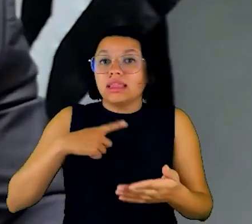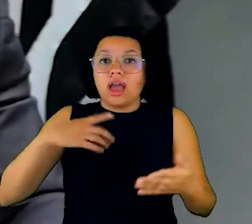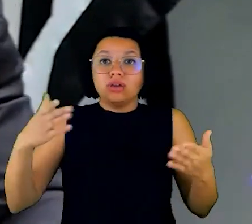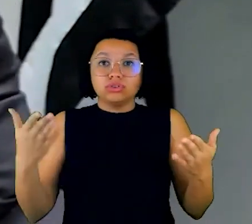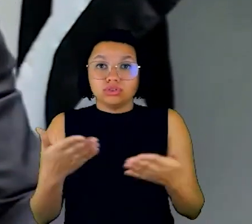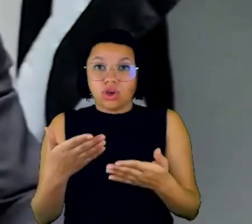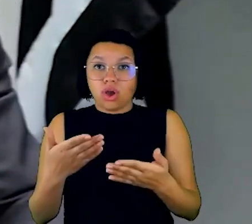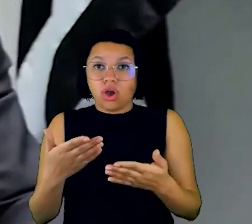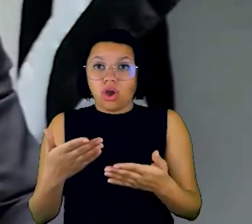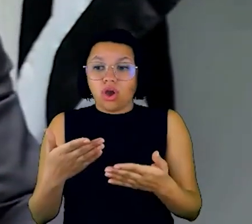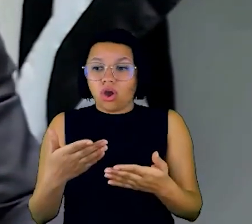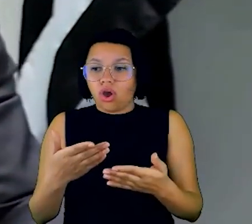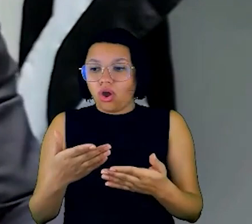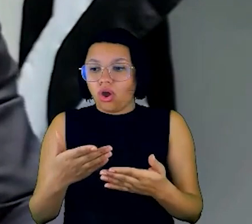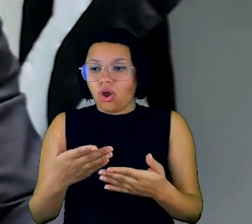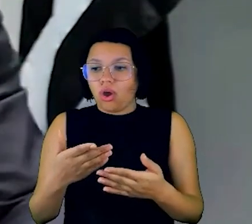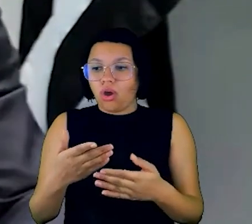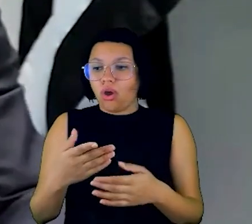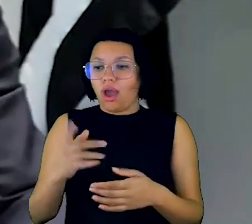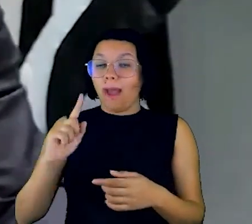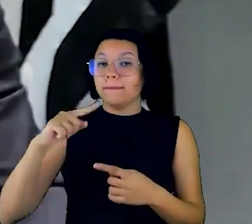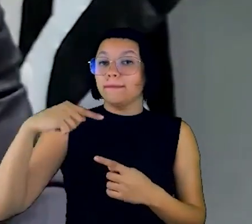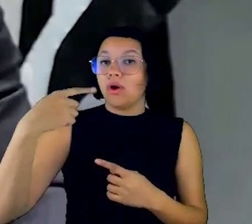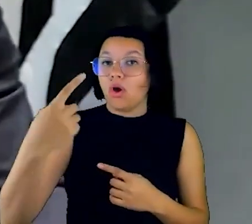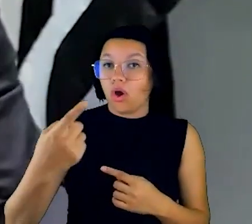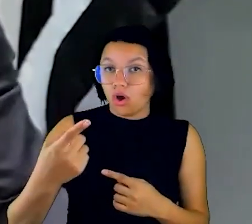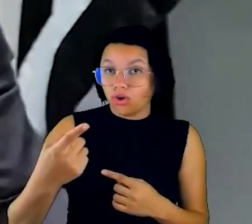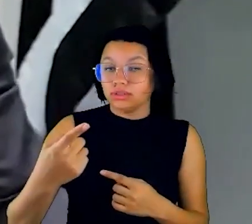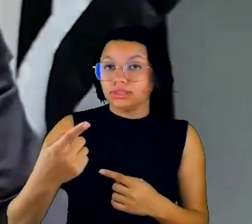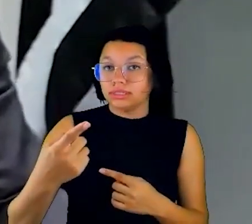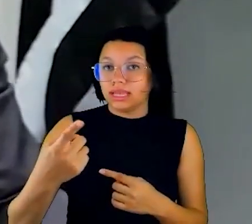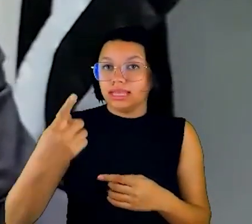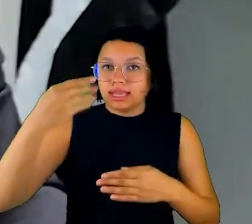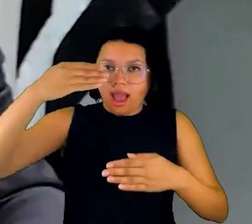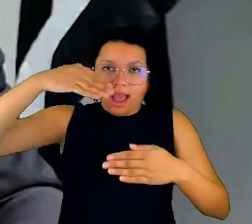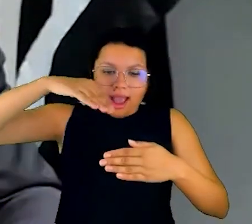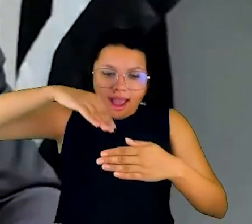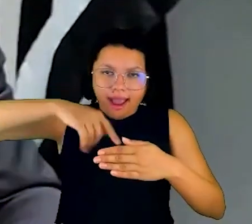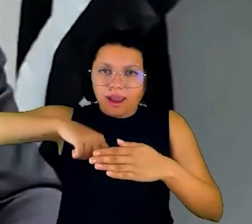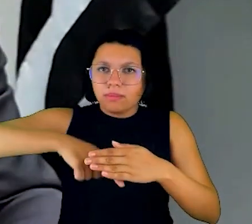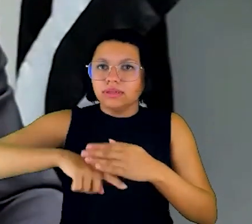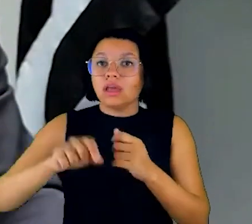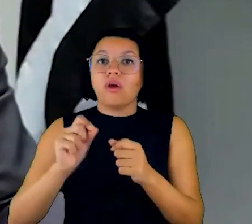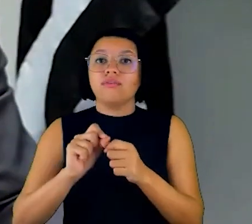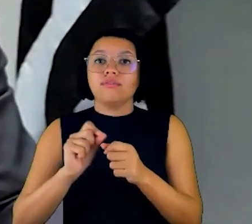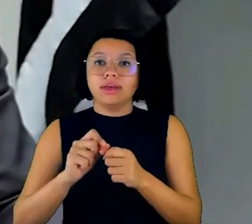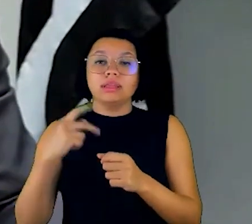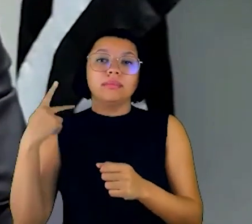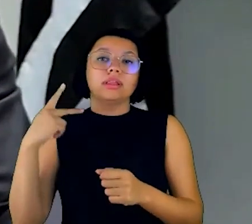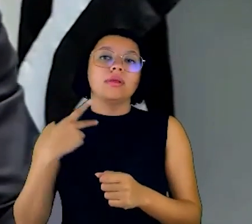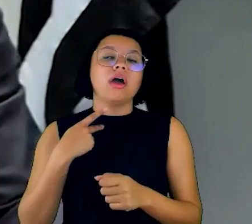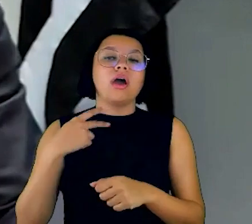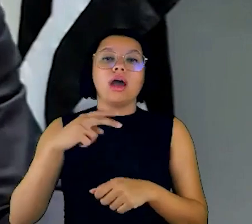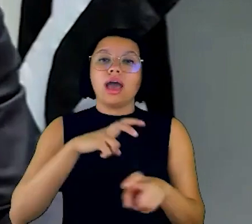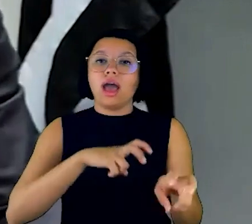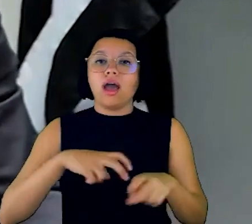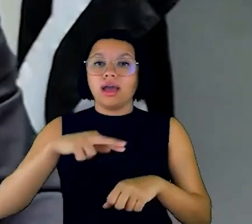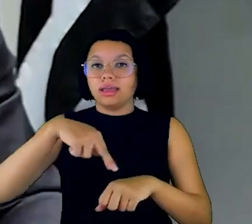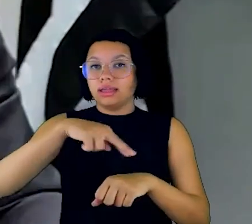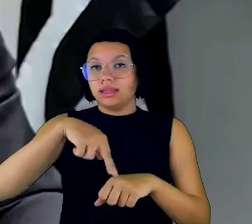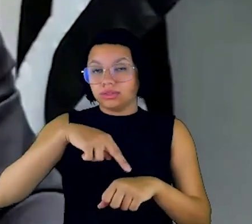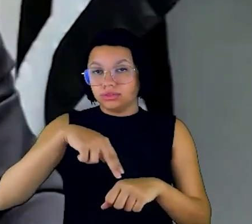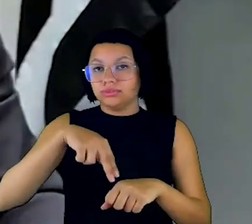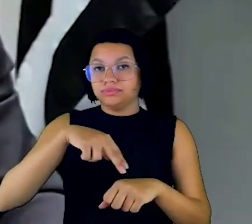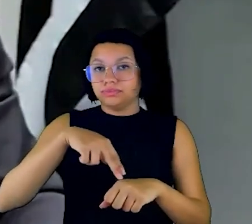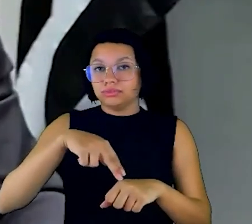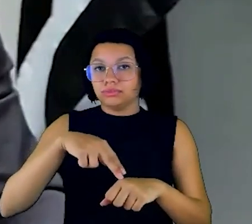hoje, pós-RDCC, após essa imersão feita pela Procuradoria da Fazenda Nacional numa banheira